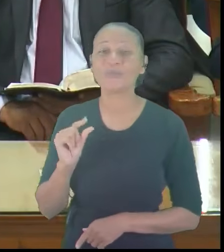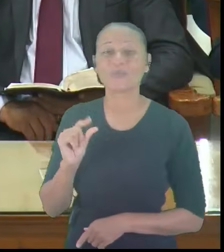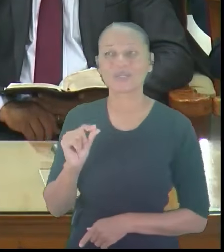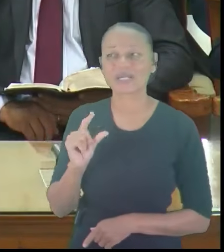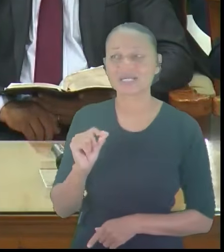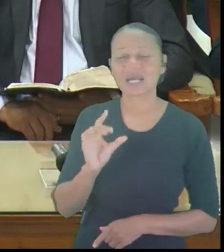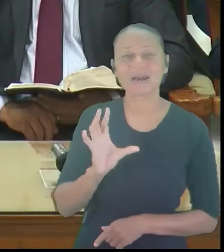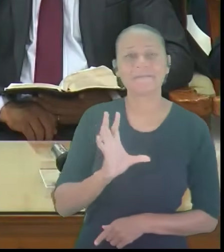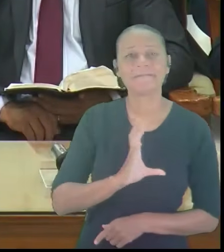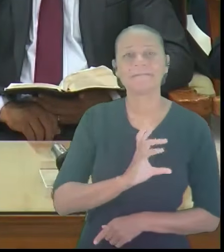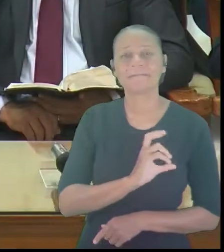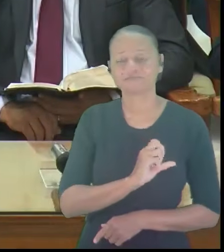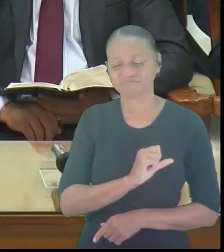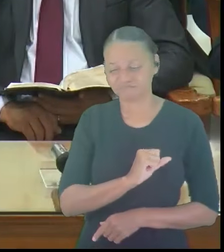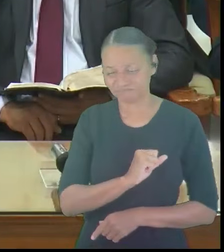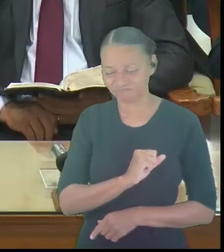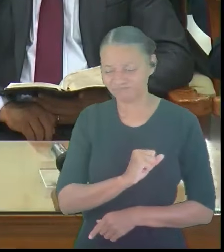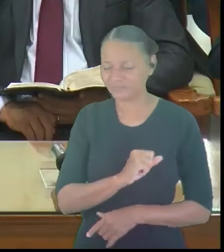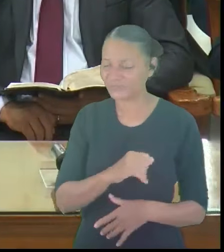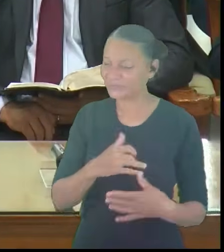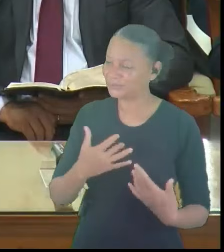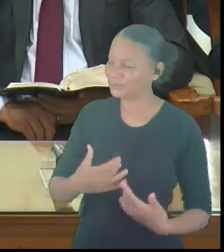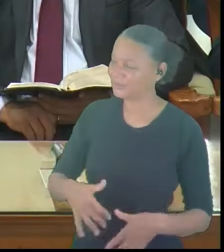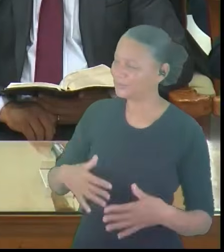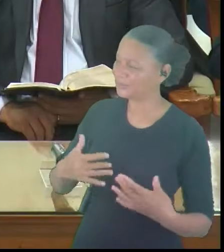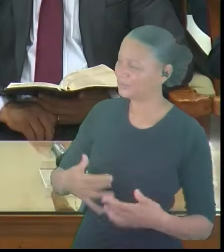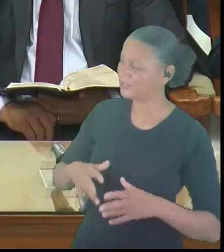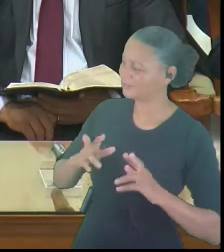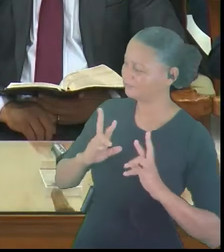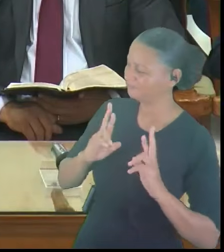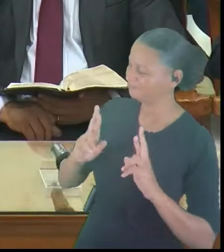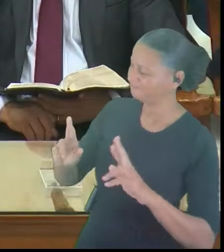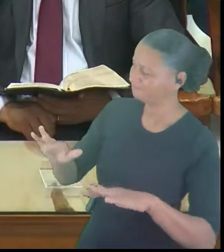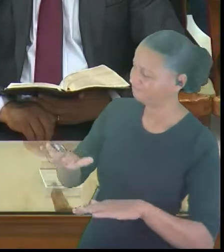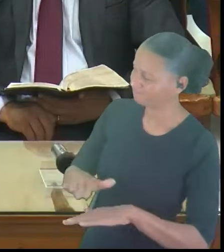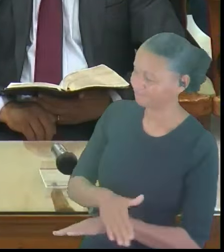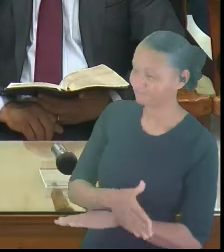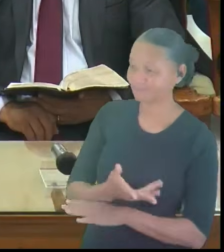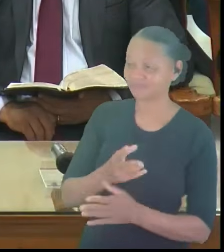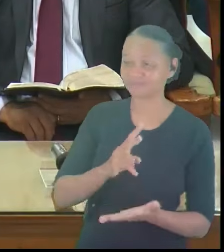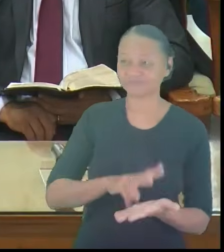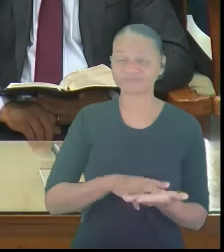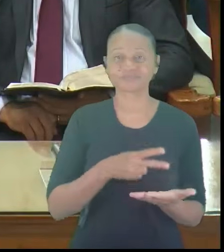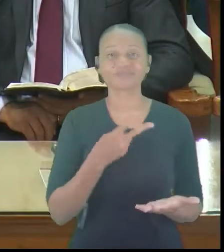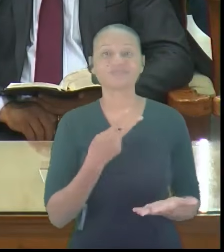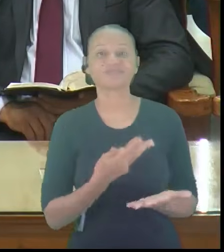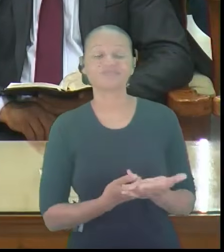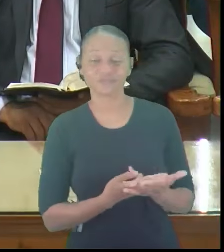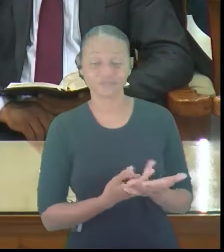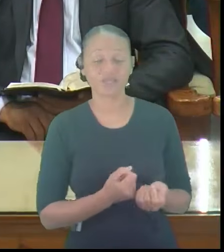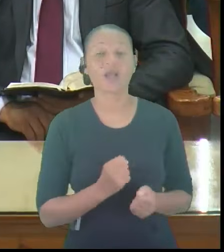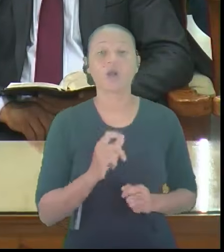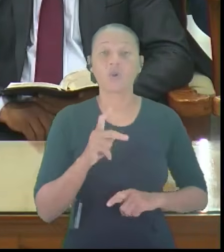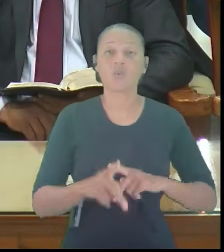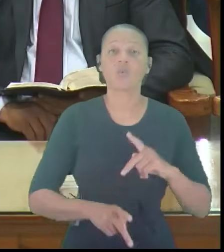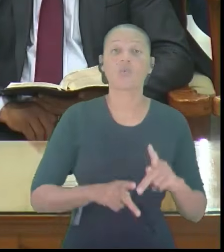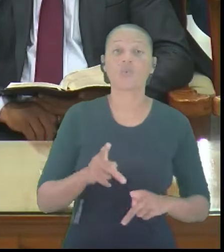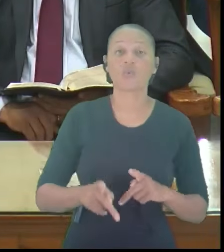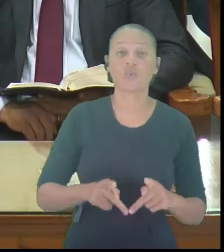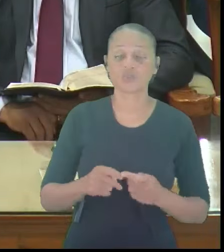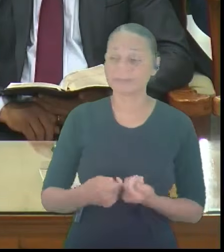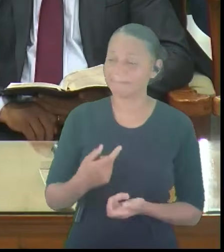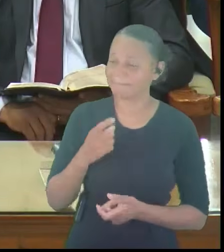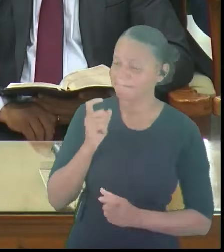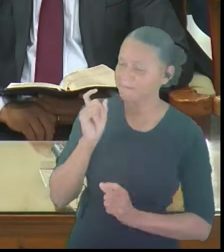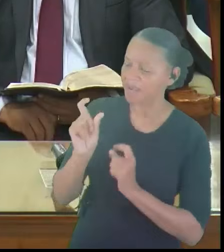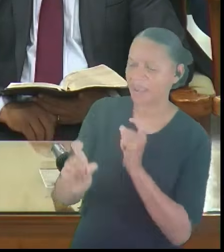irmãos amados? Grande estima. Tem uma tradução que diz que o povo tecia-lhes